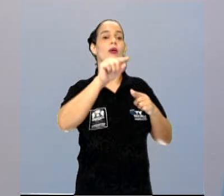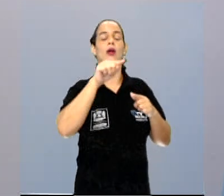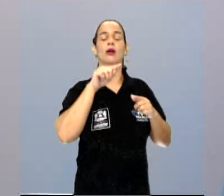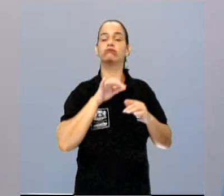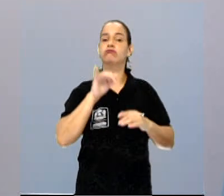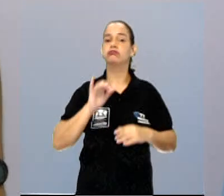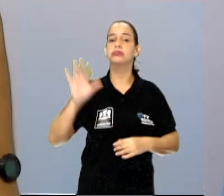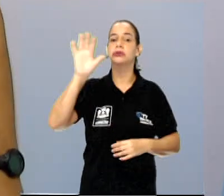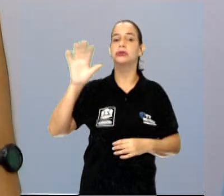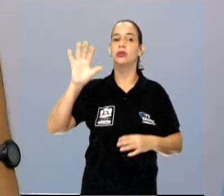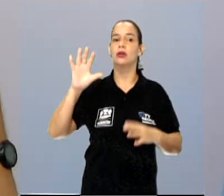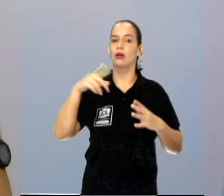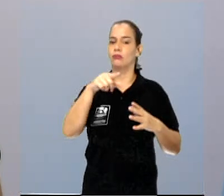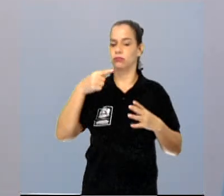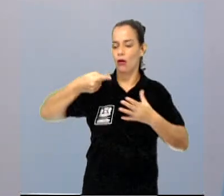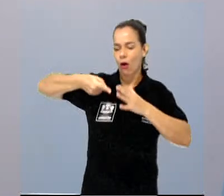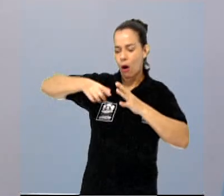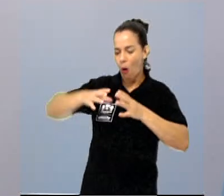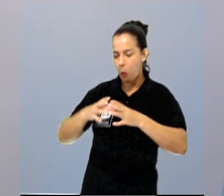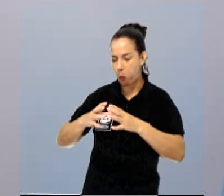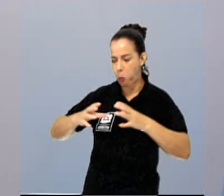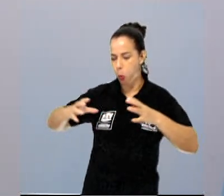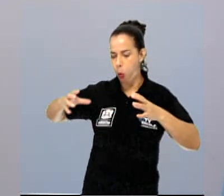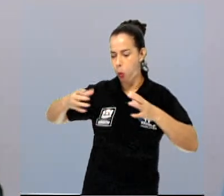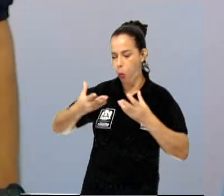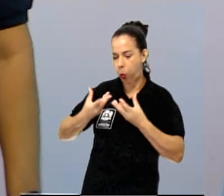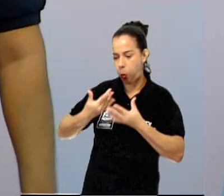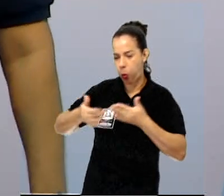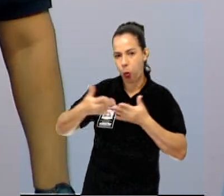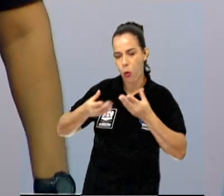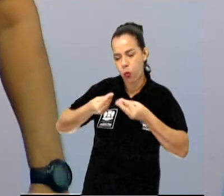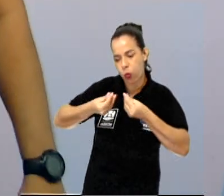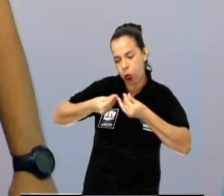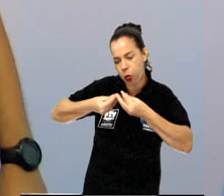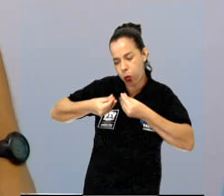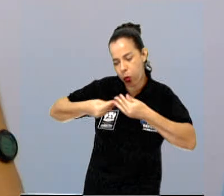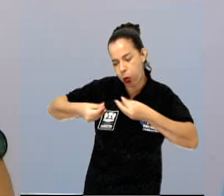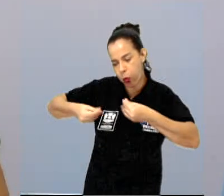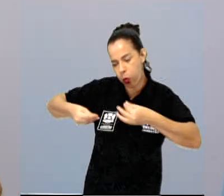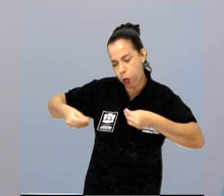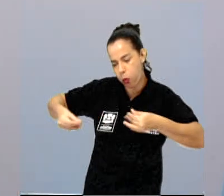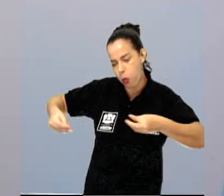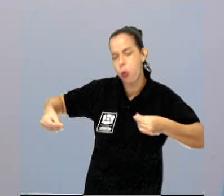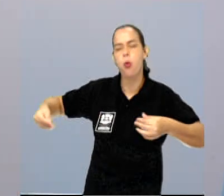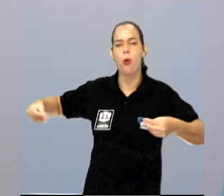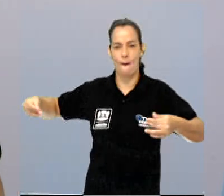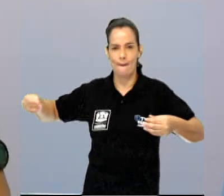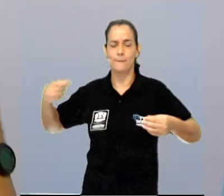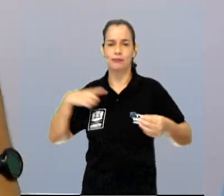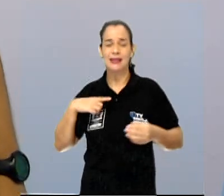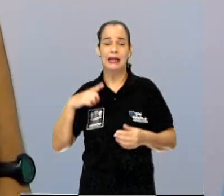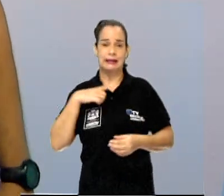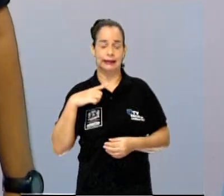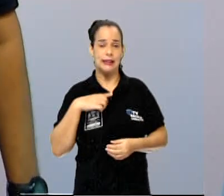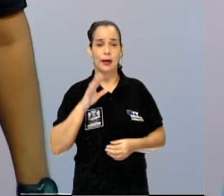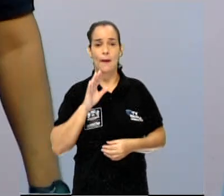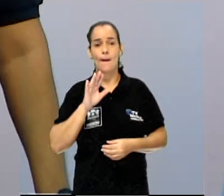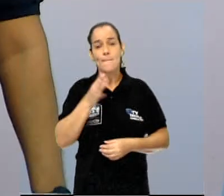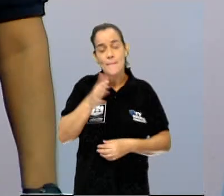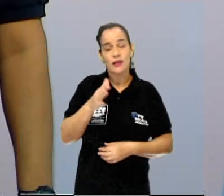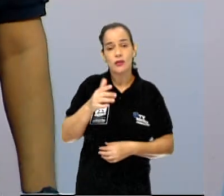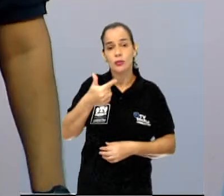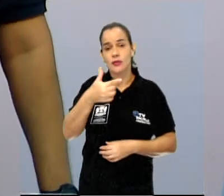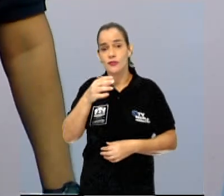a erosão. Então veja, a taxa de corrosão da terra no Brasil chega a bater 20 toneladas por ano